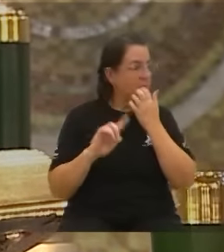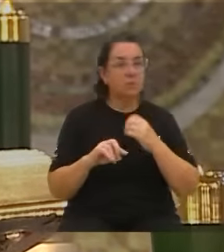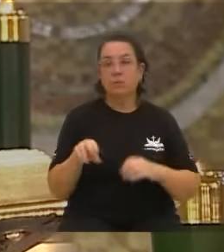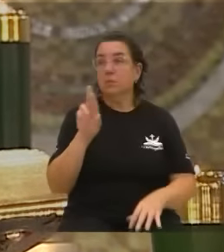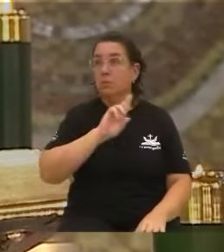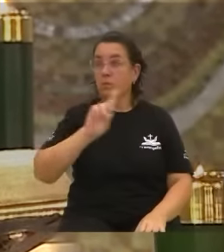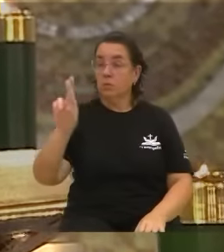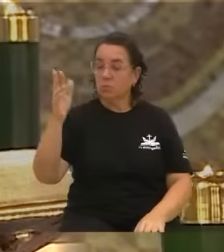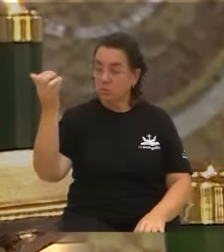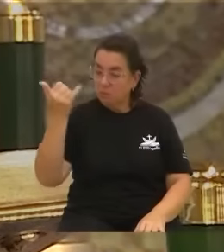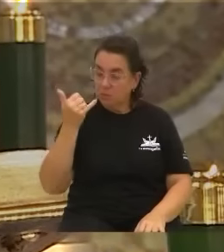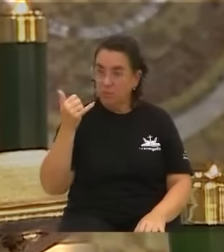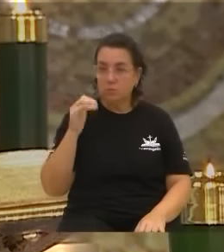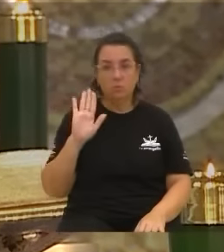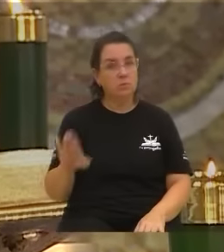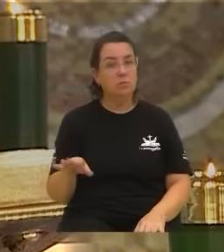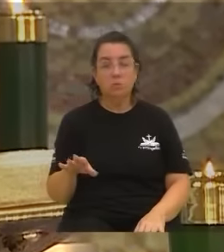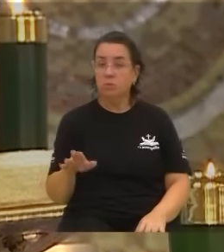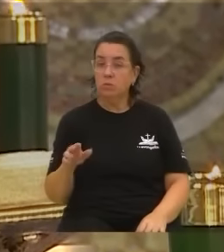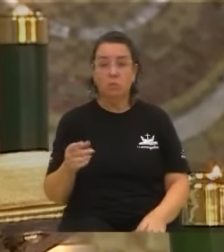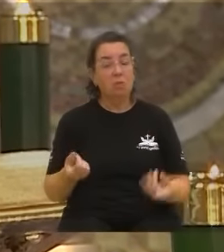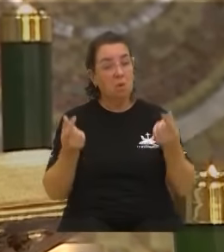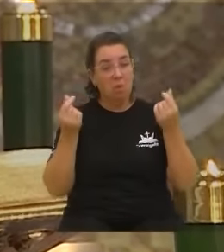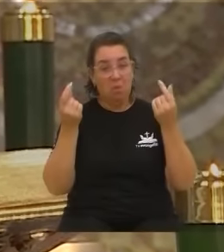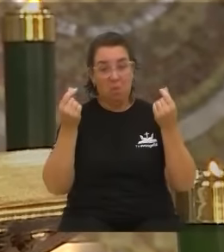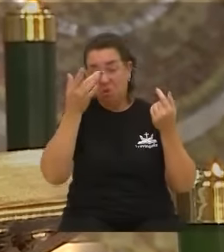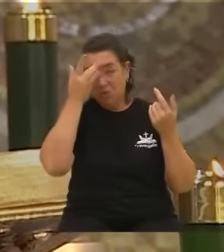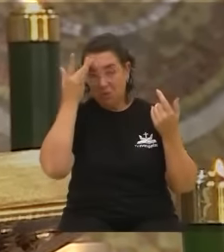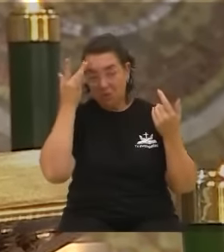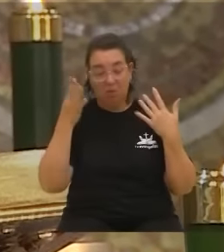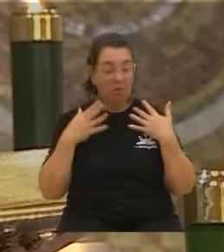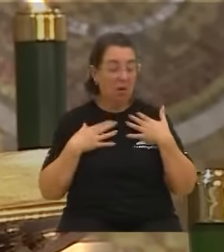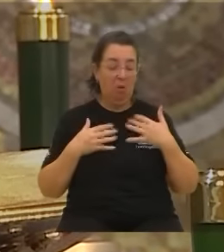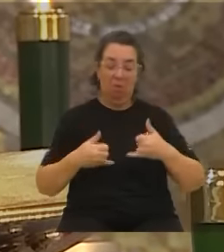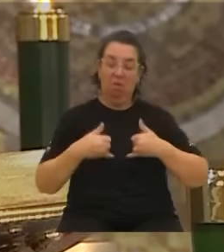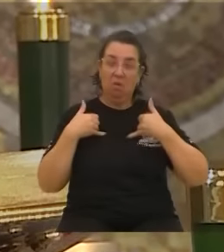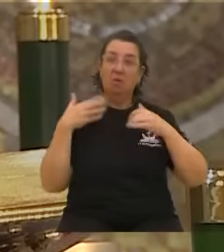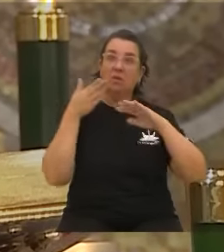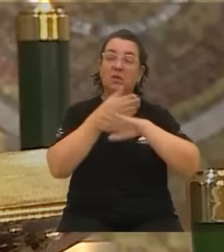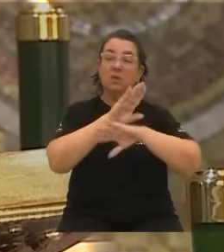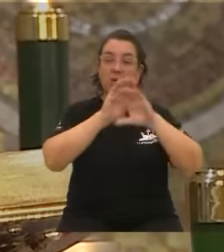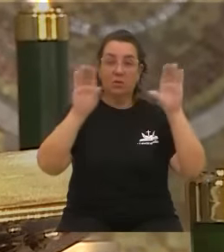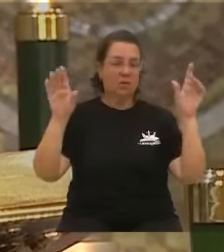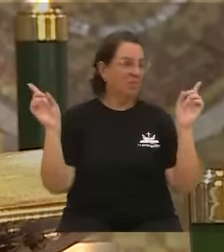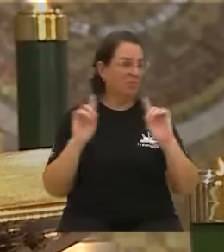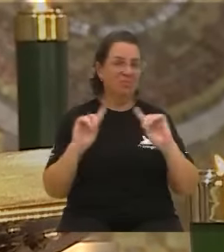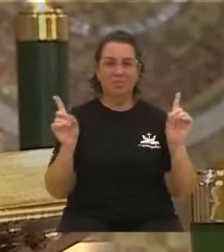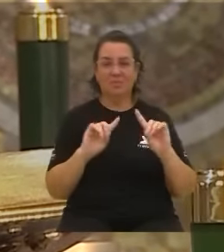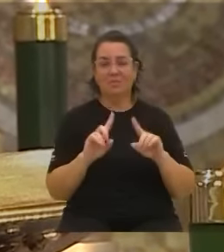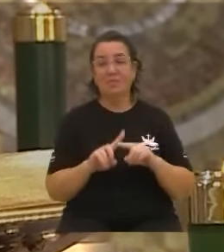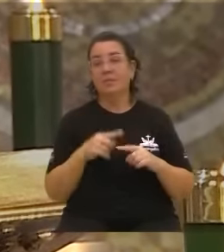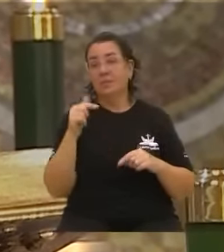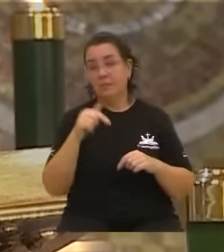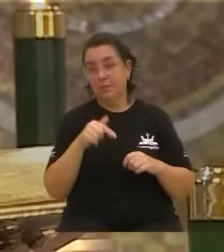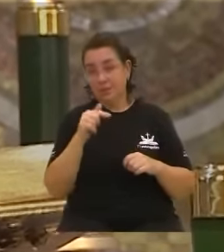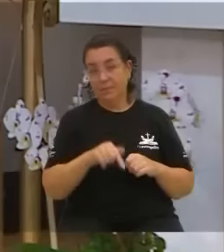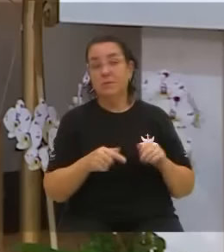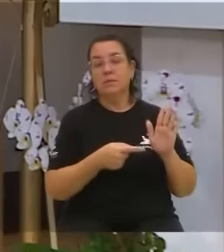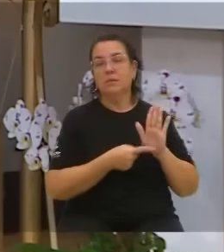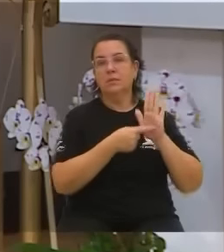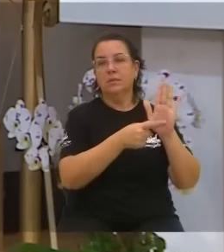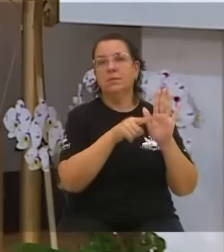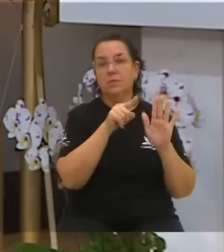é mais fácil um camelo passar pelo buraco de uma agulha do que um rico entrar no reino dos céus. Mas aqui está